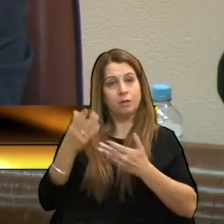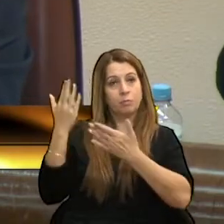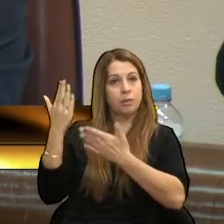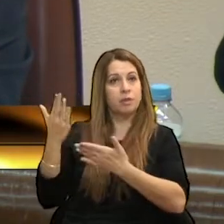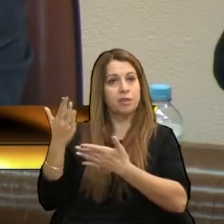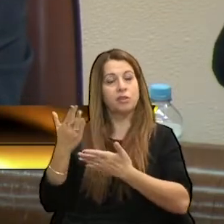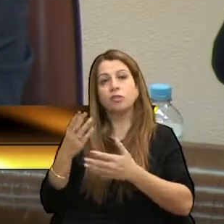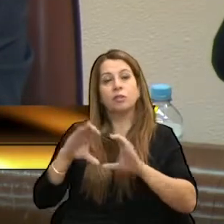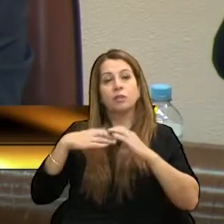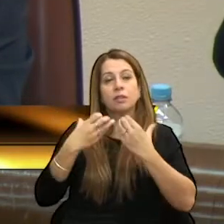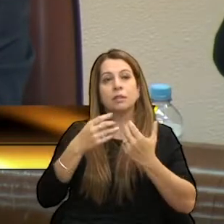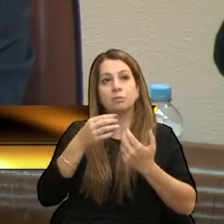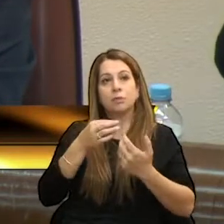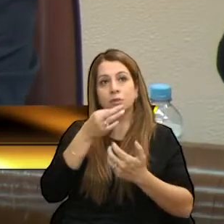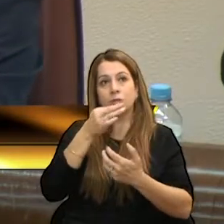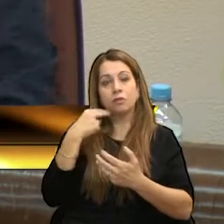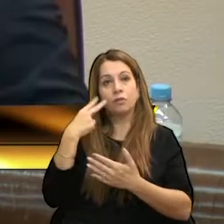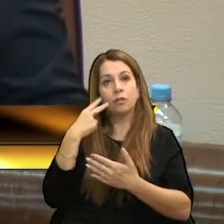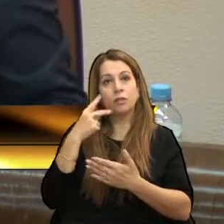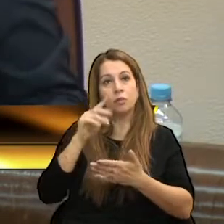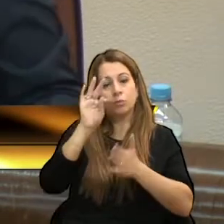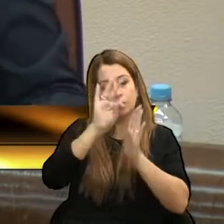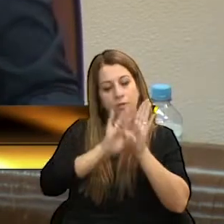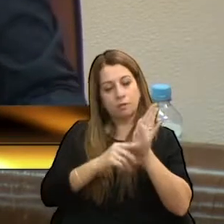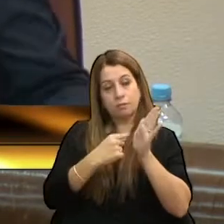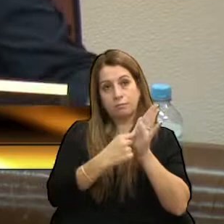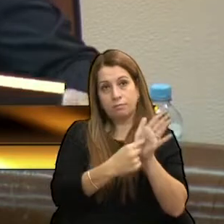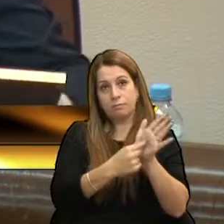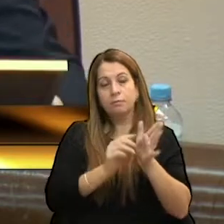de Vereadores de Caxias do Sul com o seguinte teor: